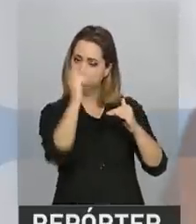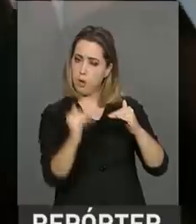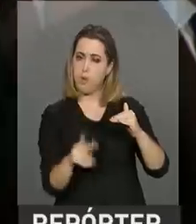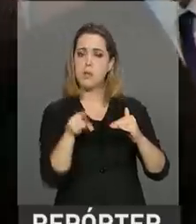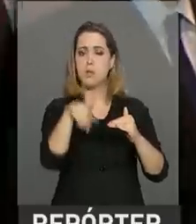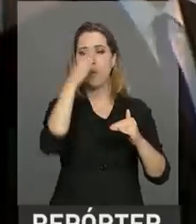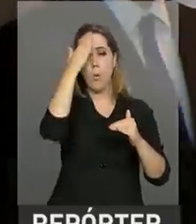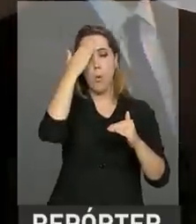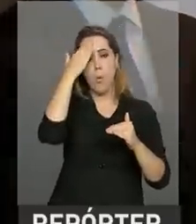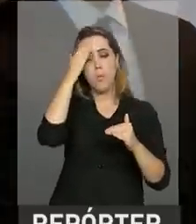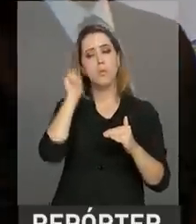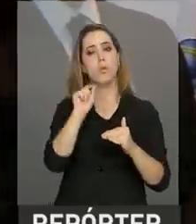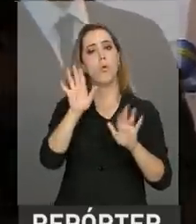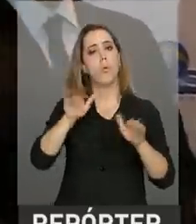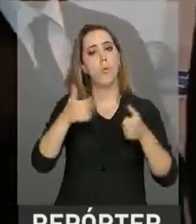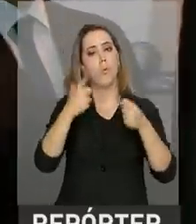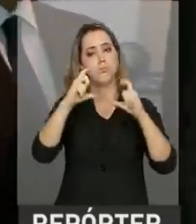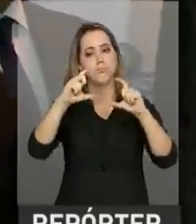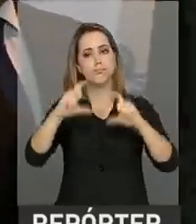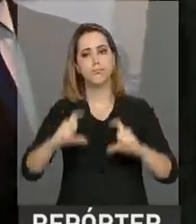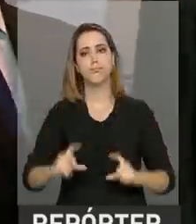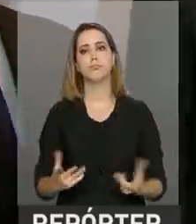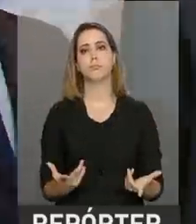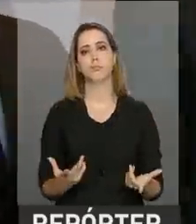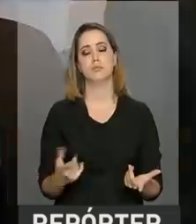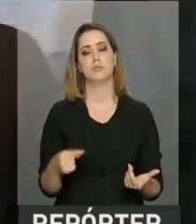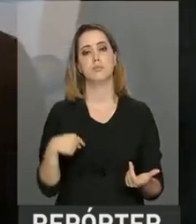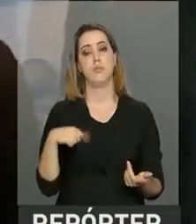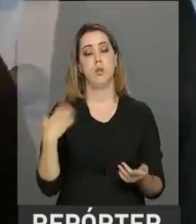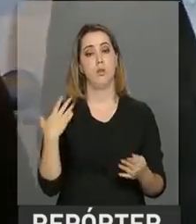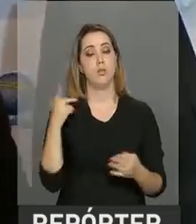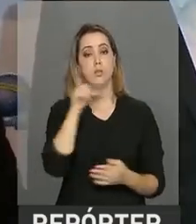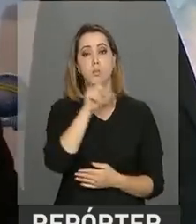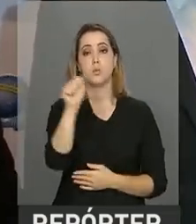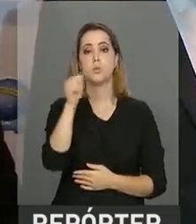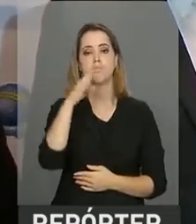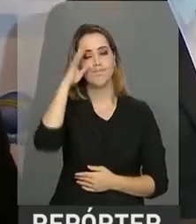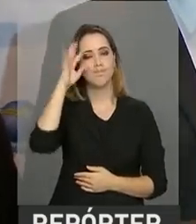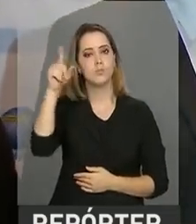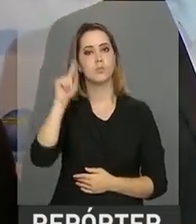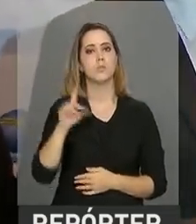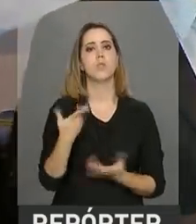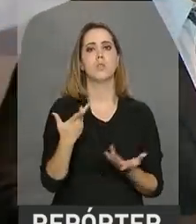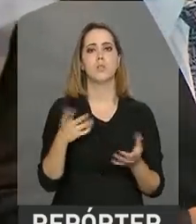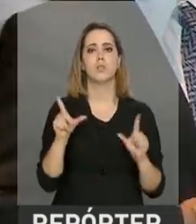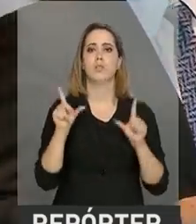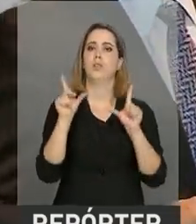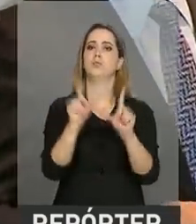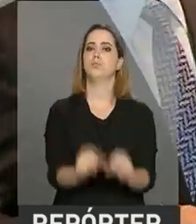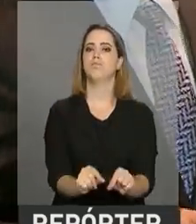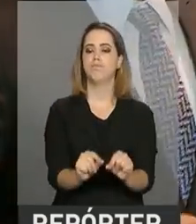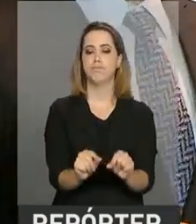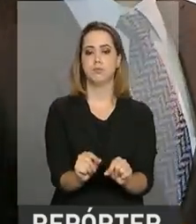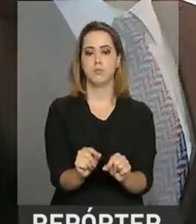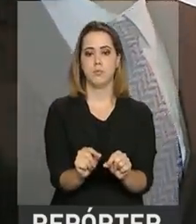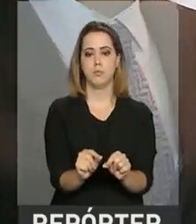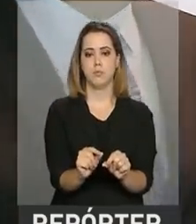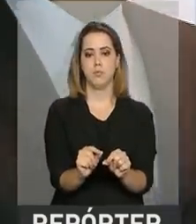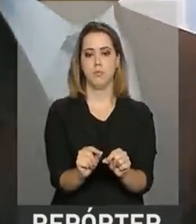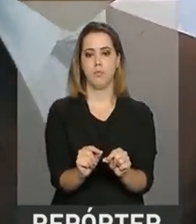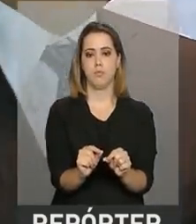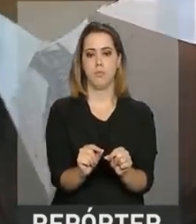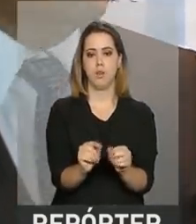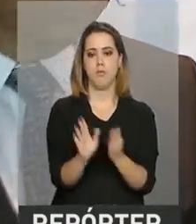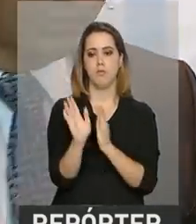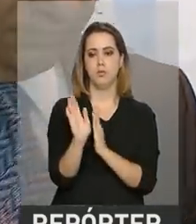na fila. Em parceria com o governo federal, vamos alcançar esse sonho, que é diminuir